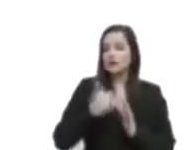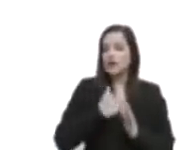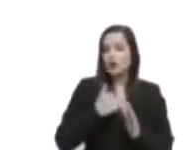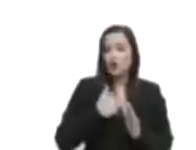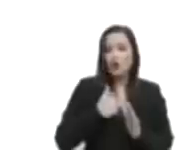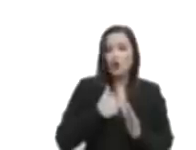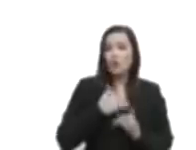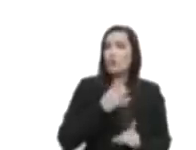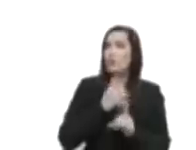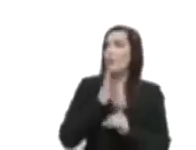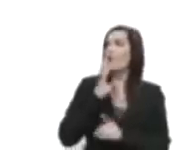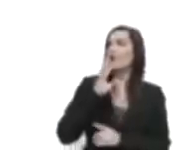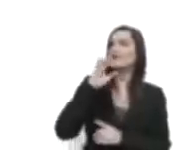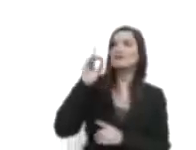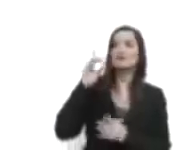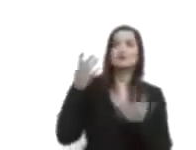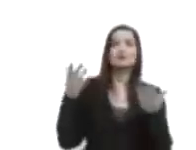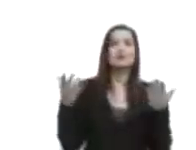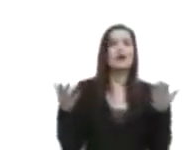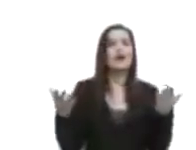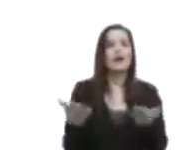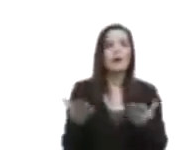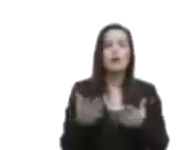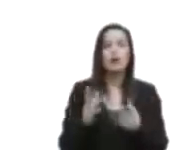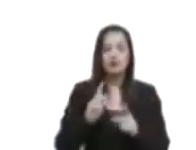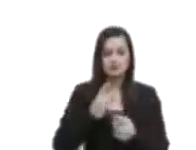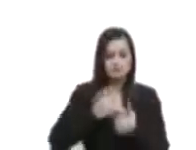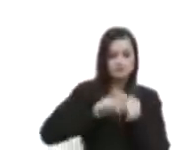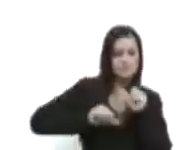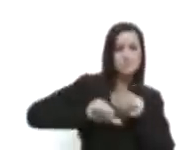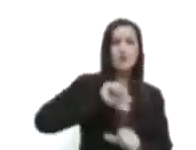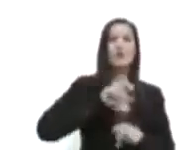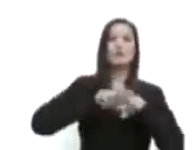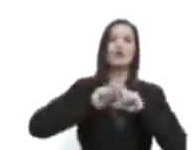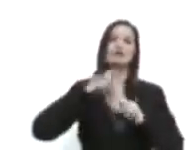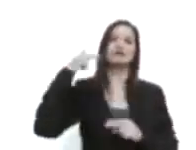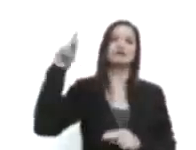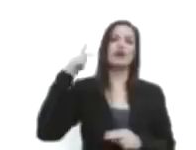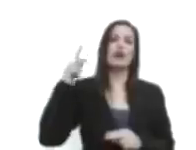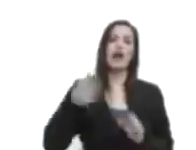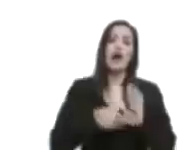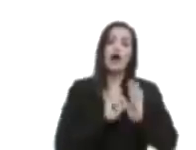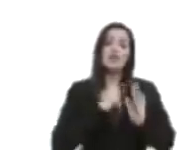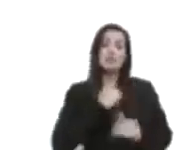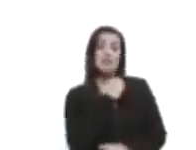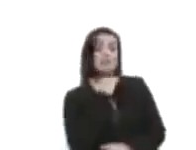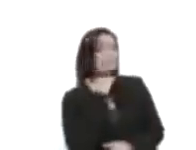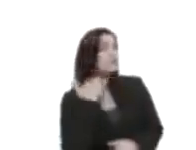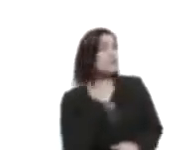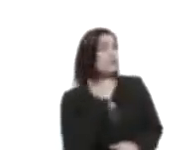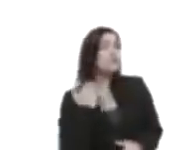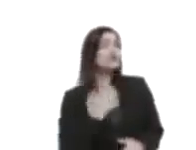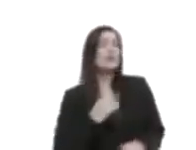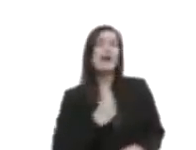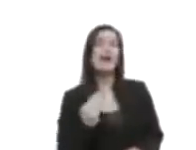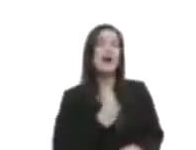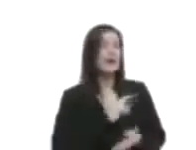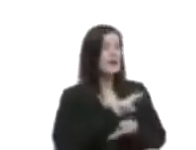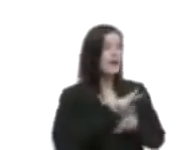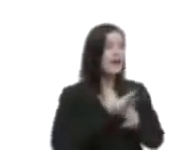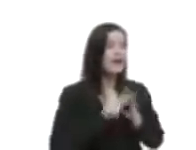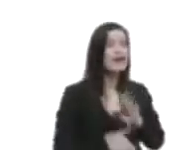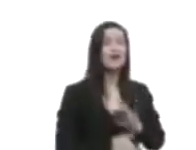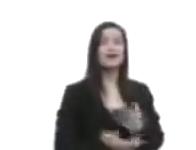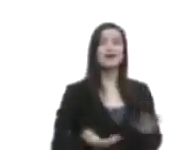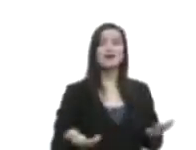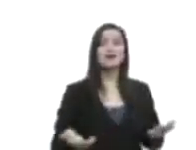que conhece a doutrina da depravação total. Ele estava morto em delitos e pecados, e não houve um movimento dele que